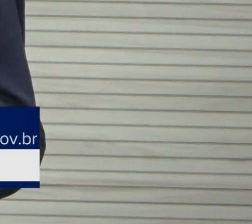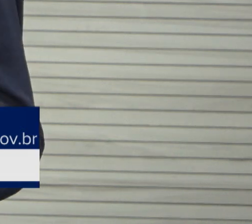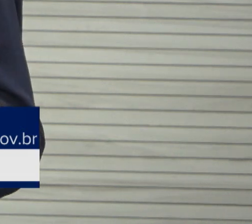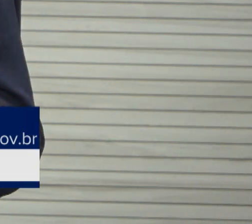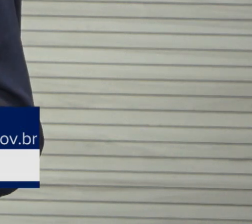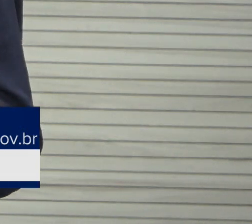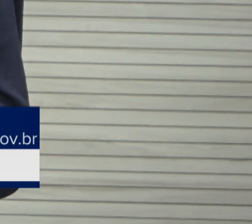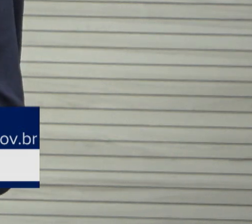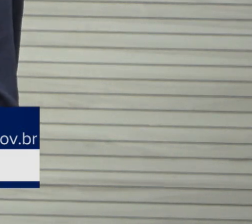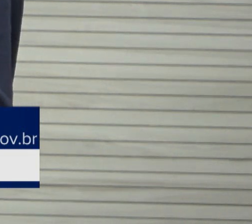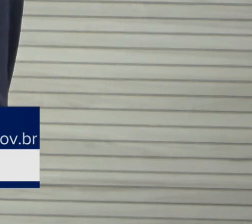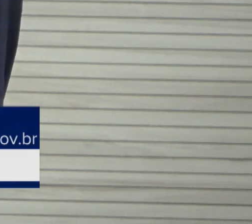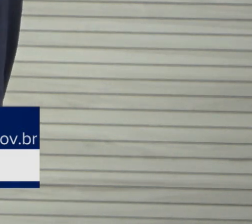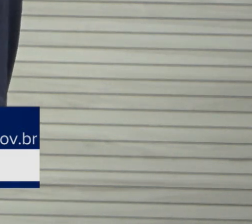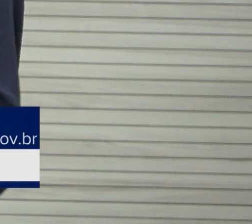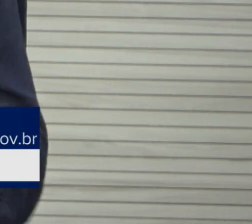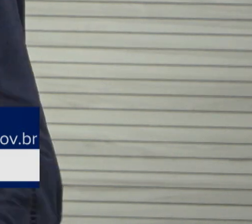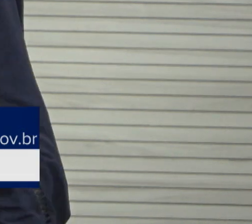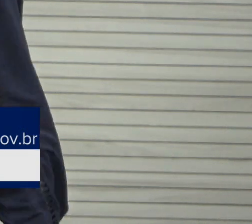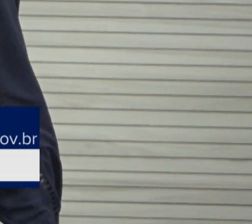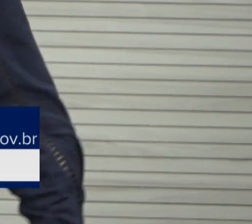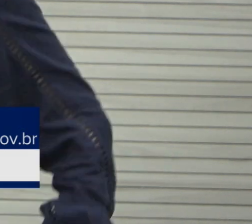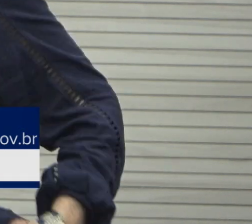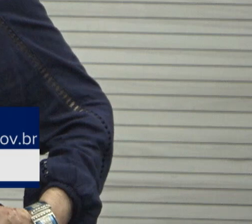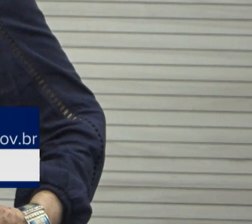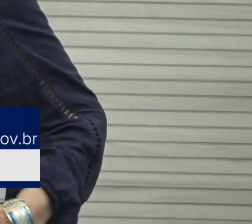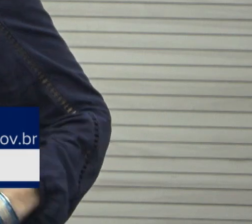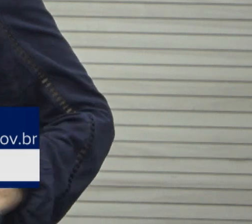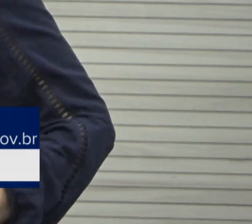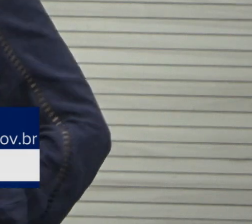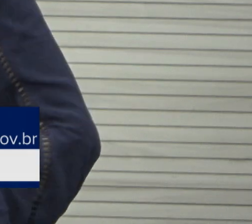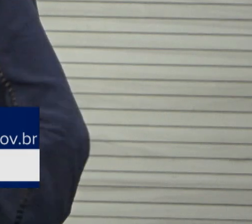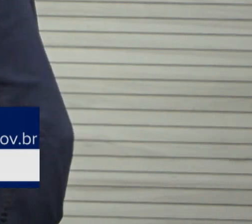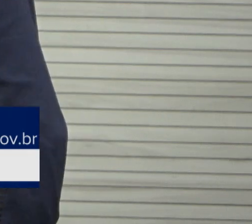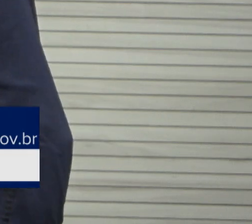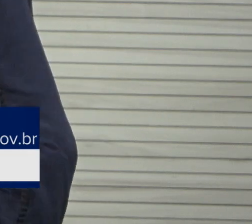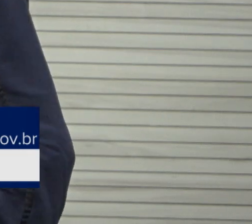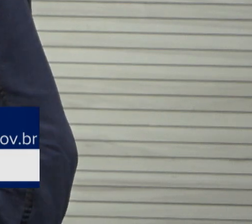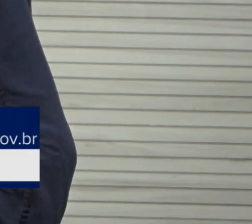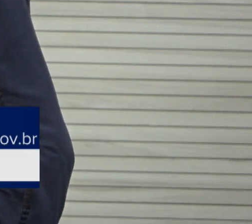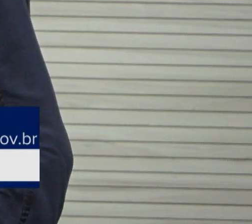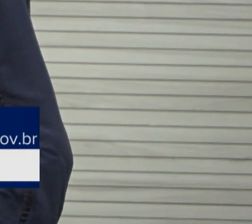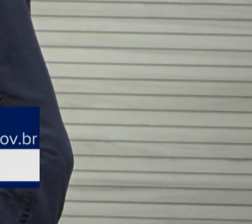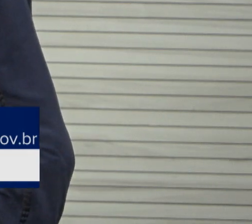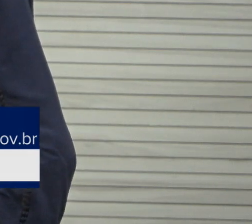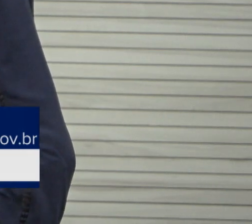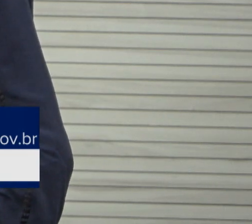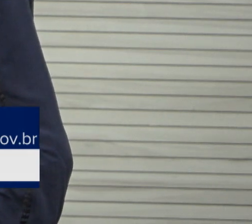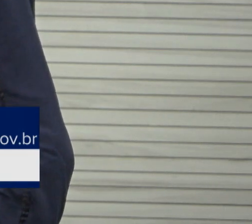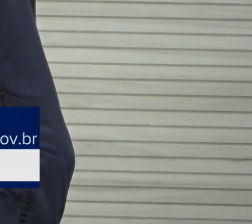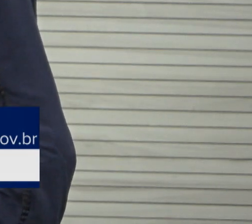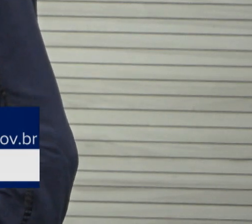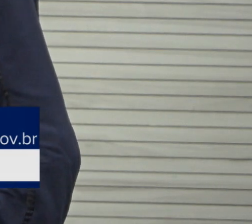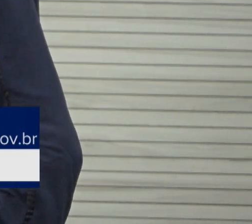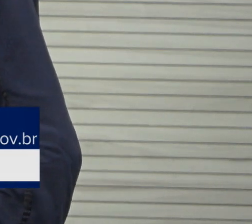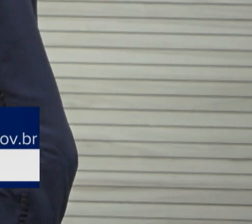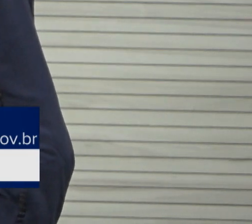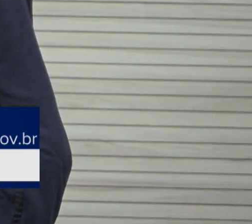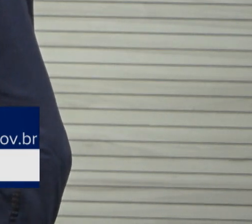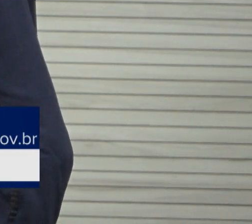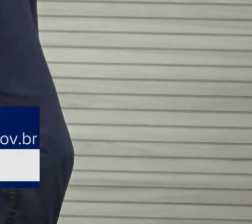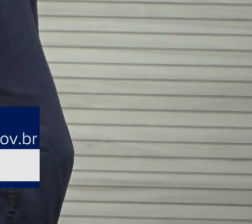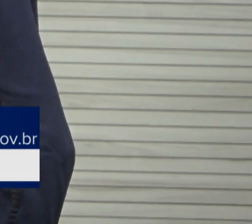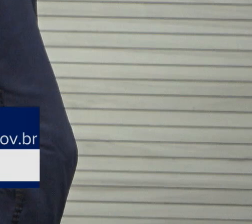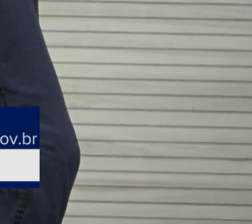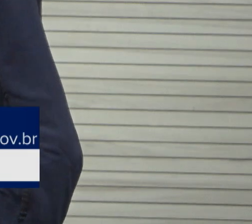a hora que a gente vê o pânico que estavam os guardas, guarda civil municipal, tendo que